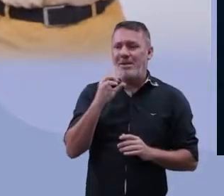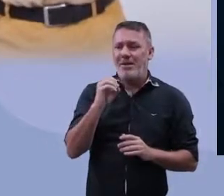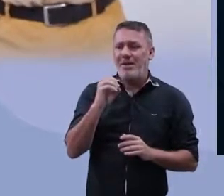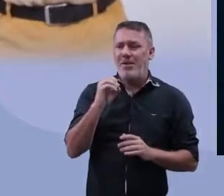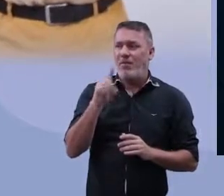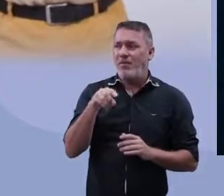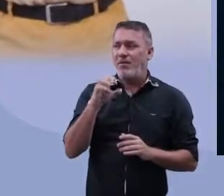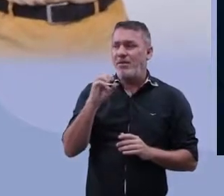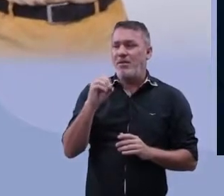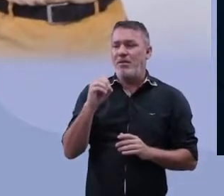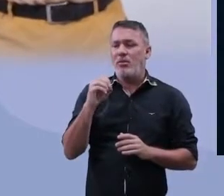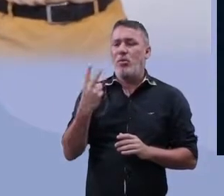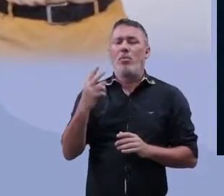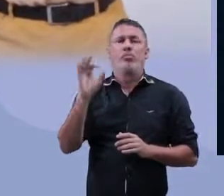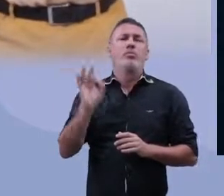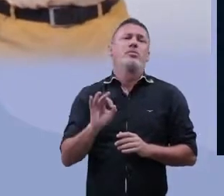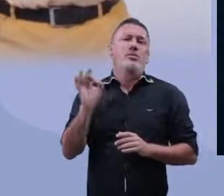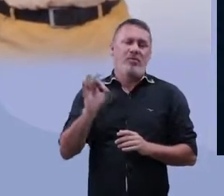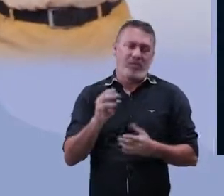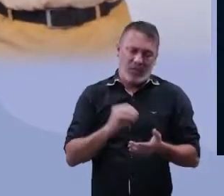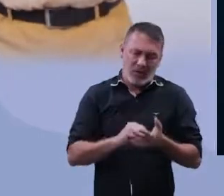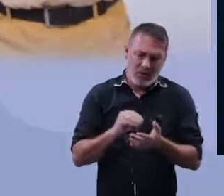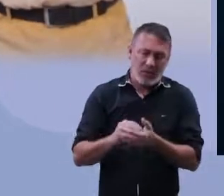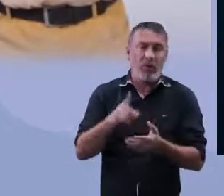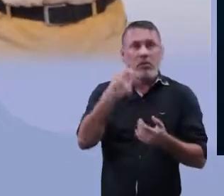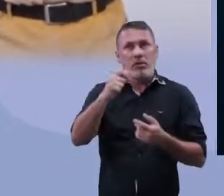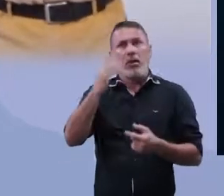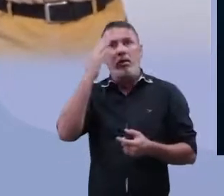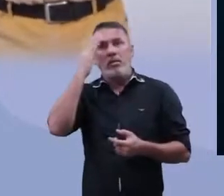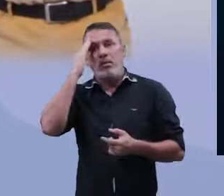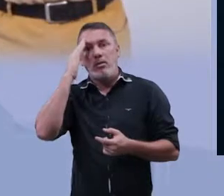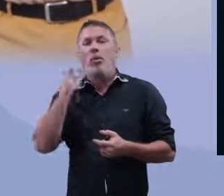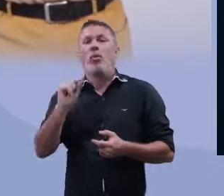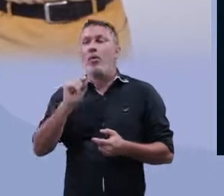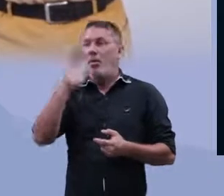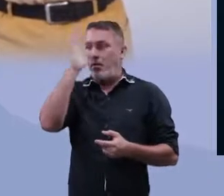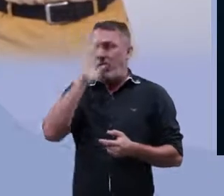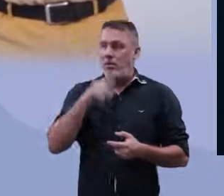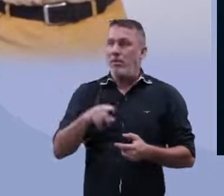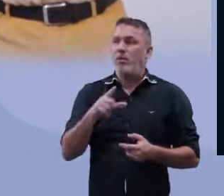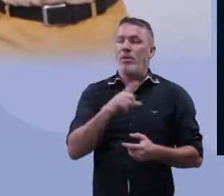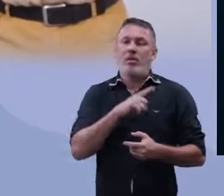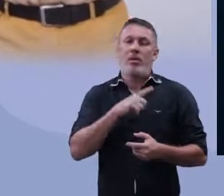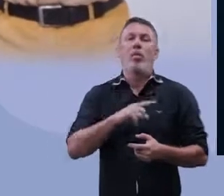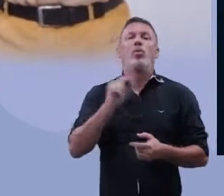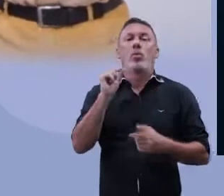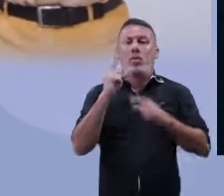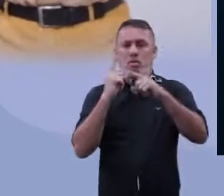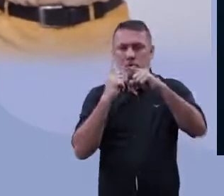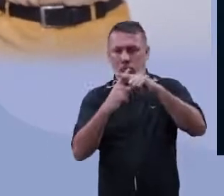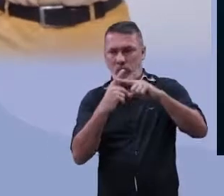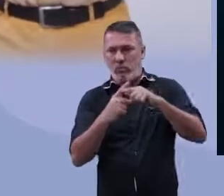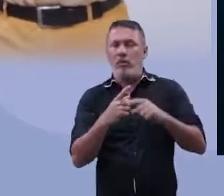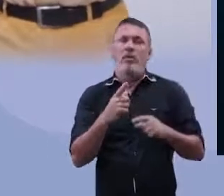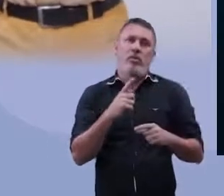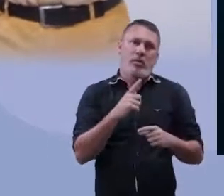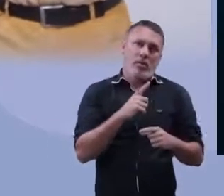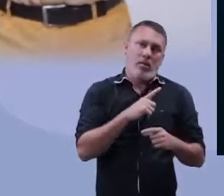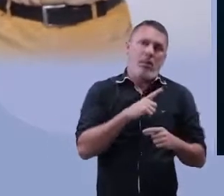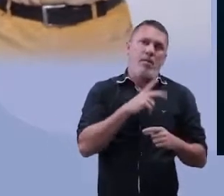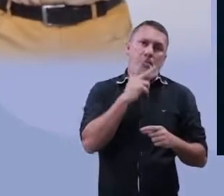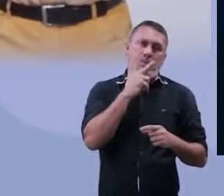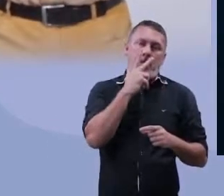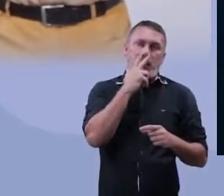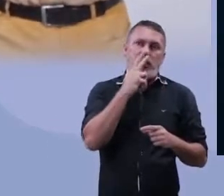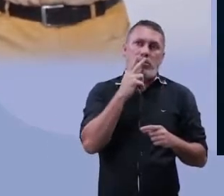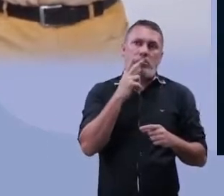0,02%. Então, assim sendo, né, nós vamos entender que o Brasil, no aspecto positivo, está fazendo um bom